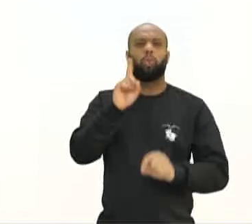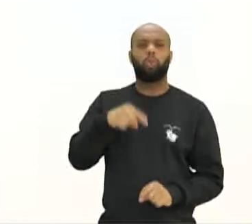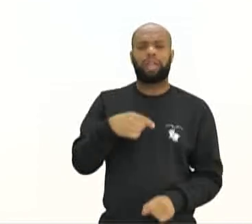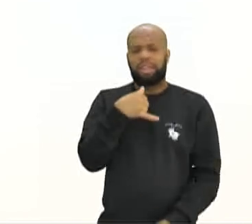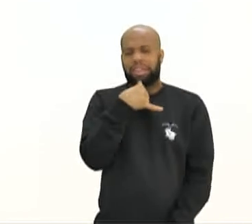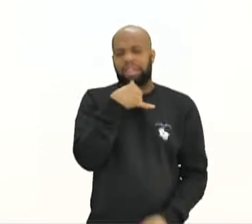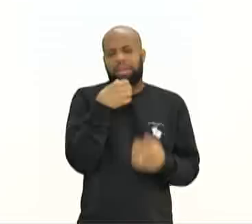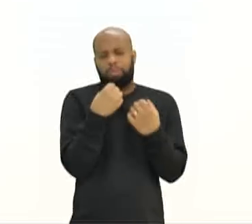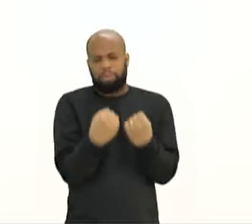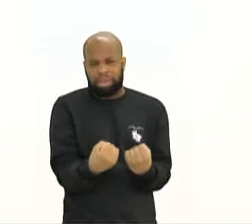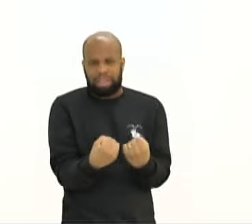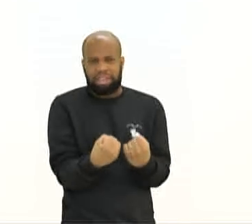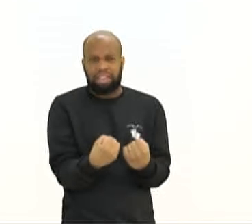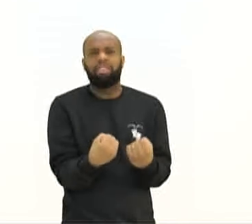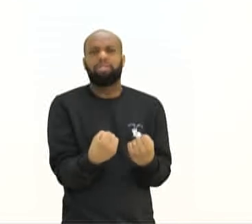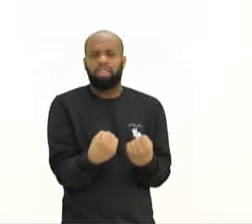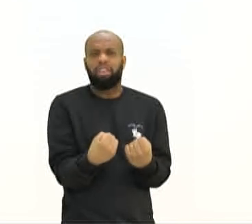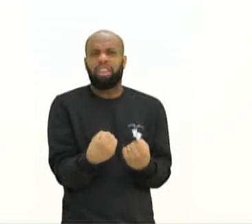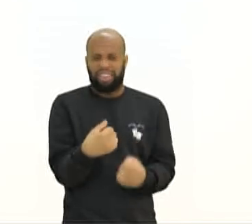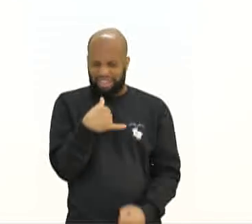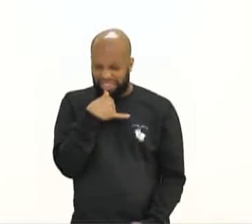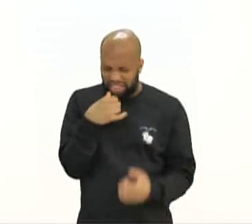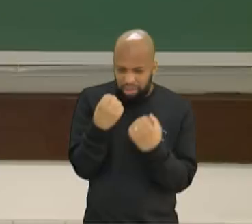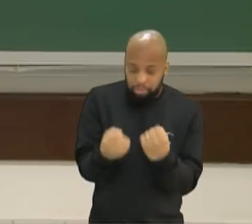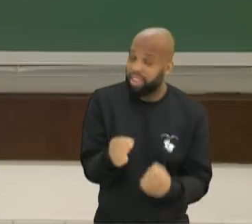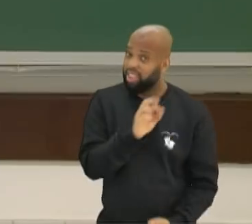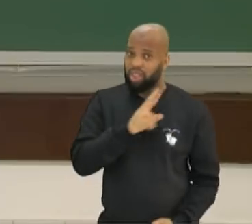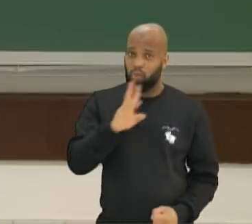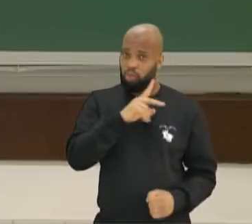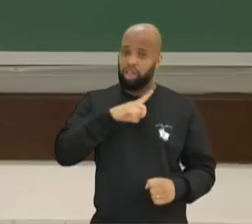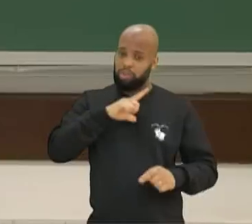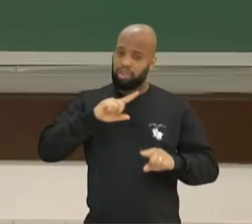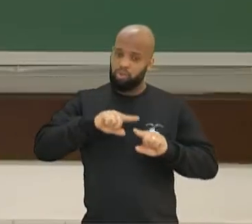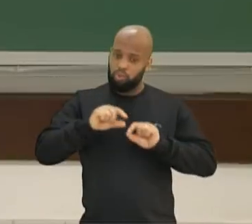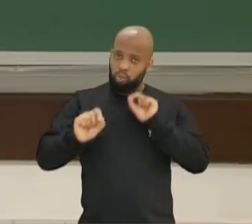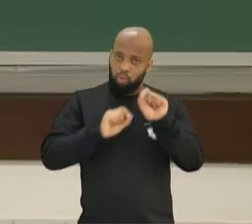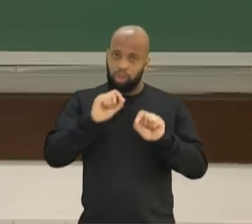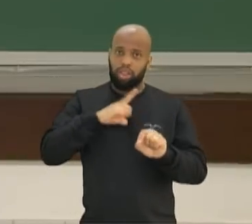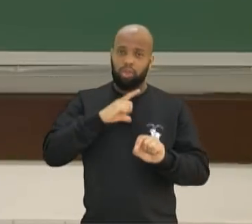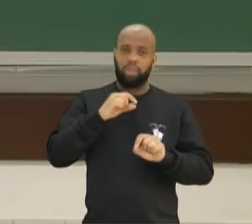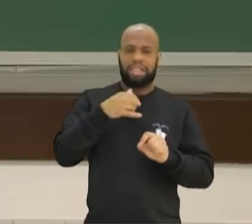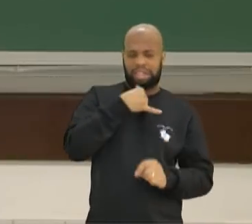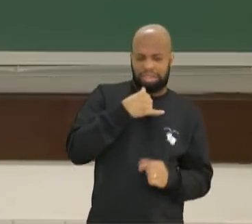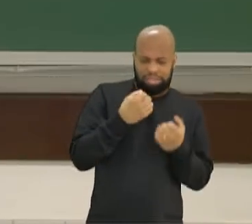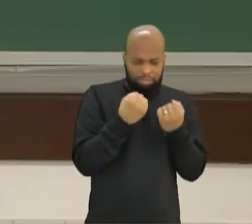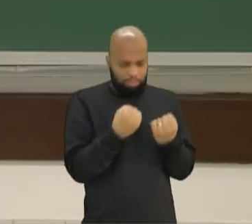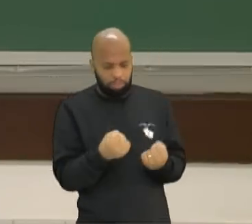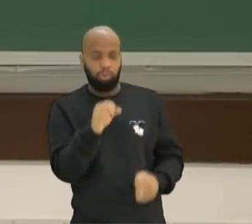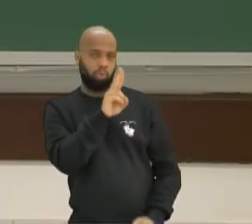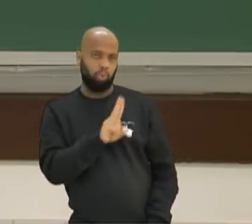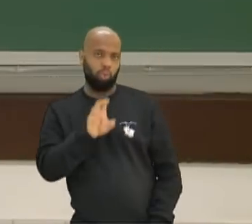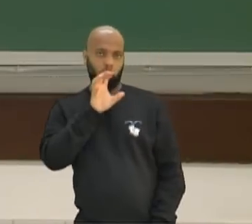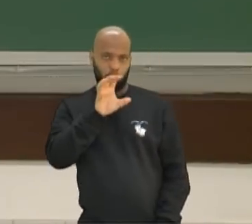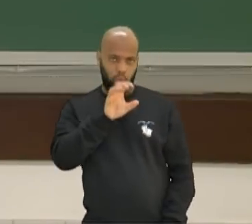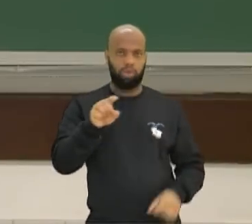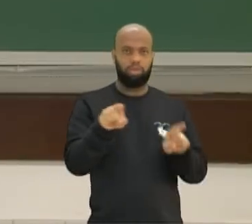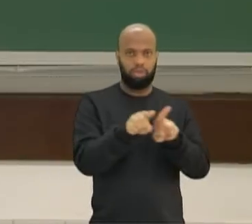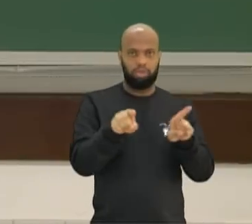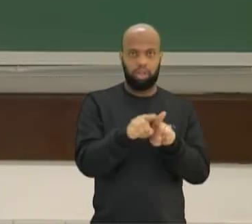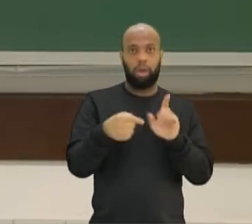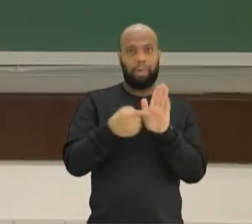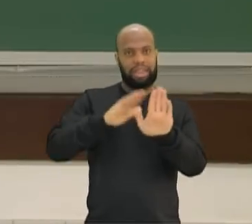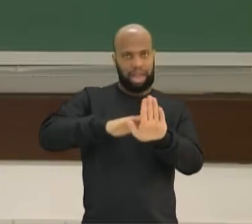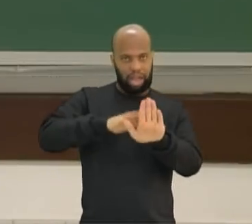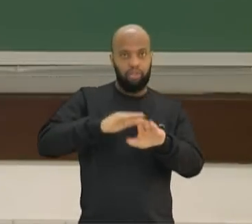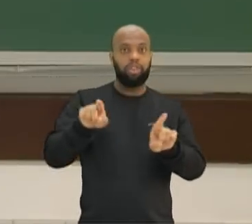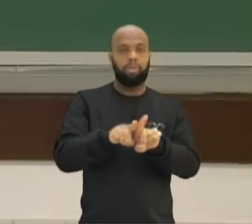sabe que a tristeza não pesa, mas ali a autora trouxe, a tristeza pesou, então fez o uso dessa metáfora. E